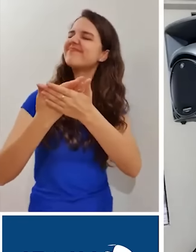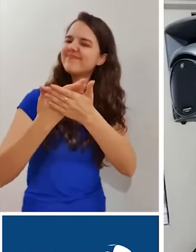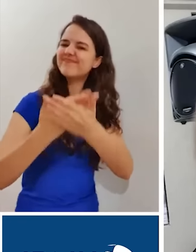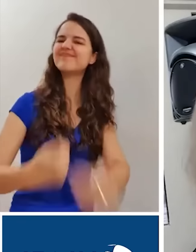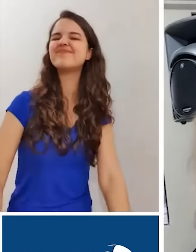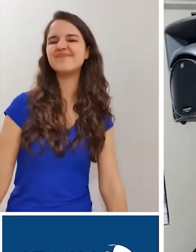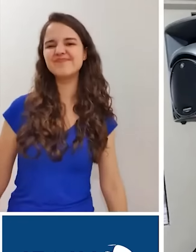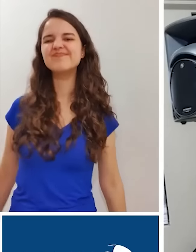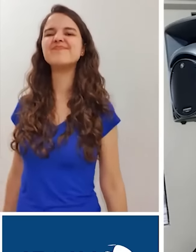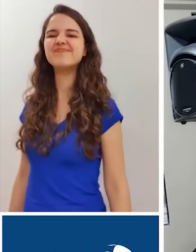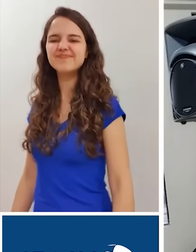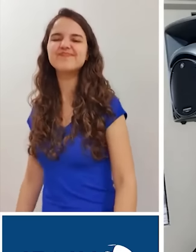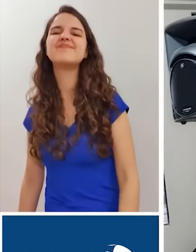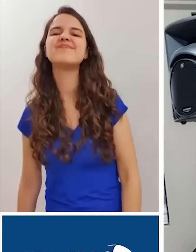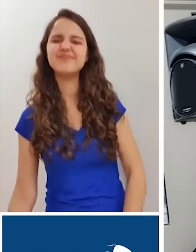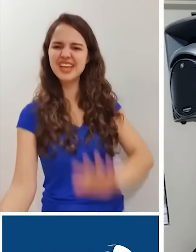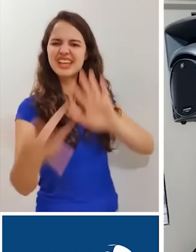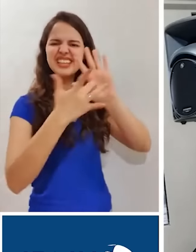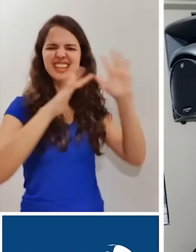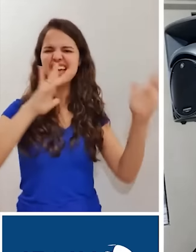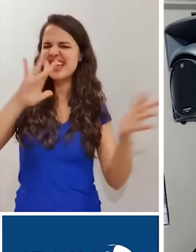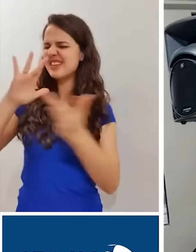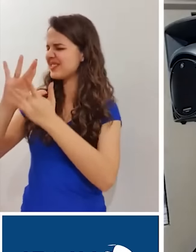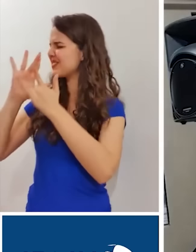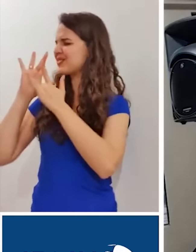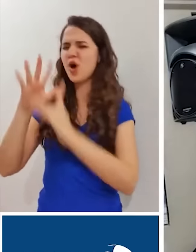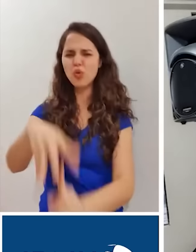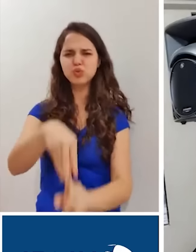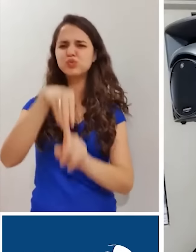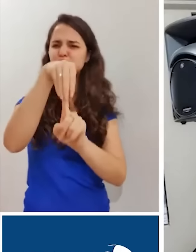eu souve Jesus